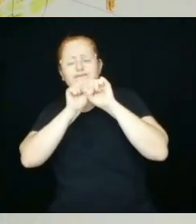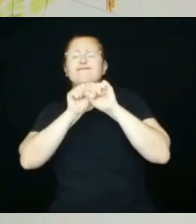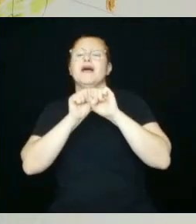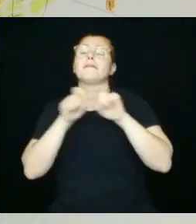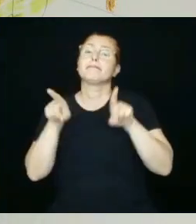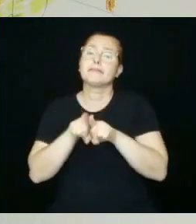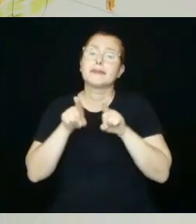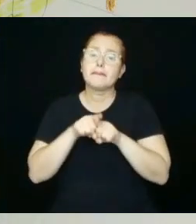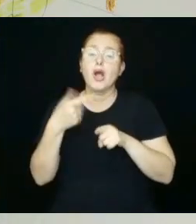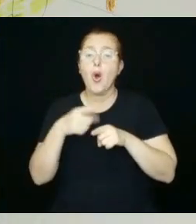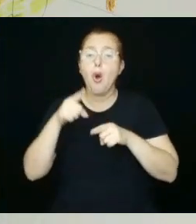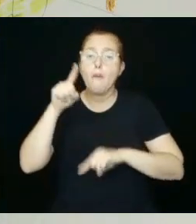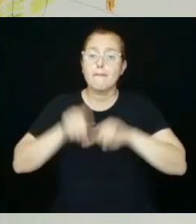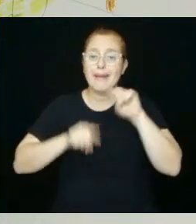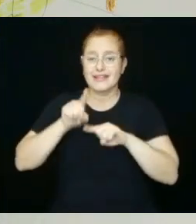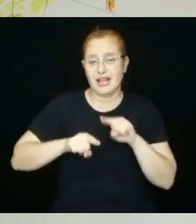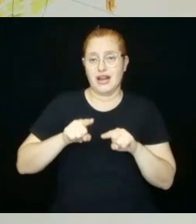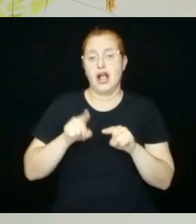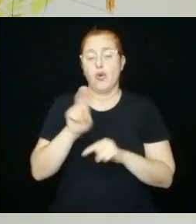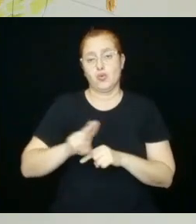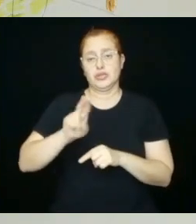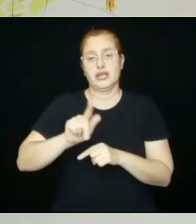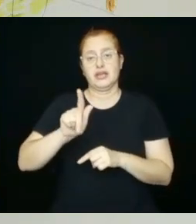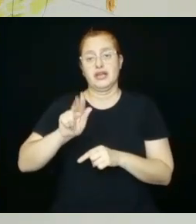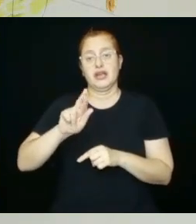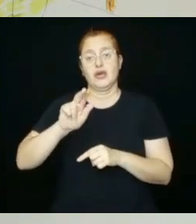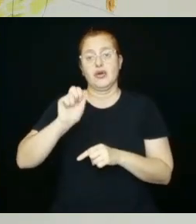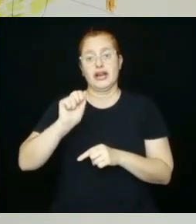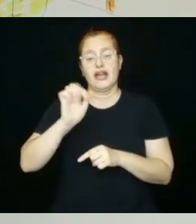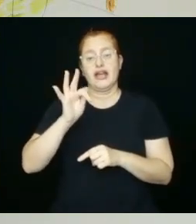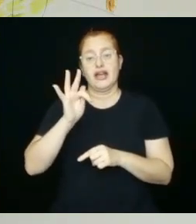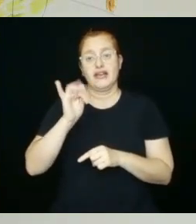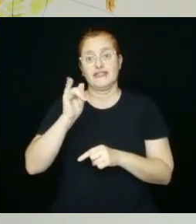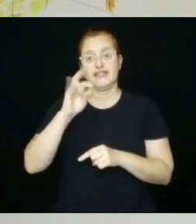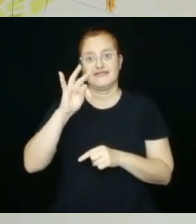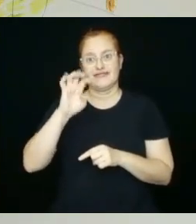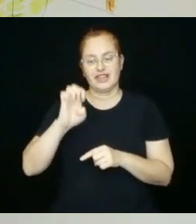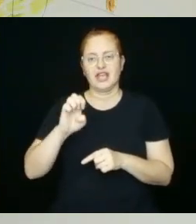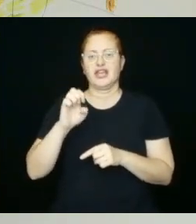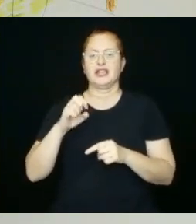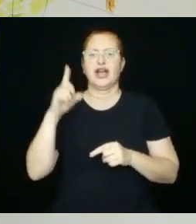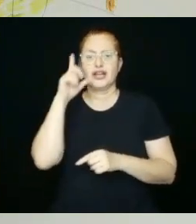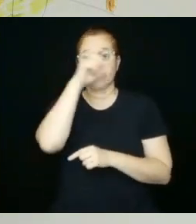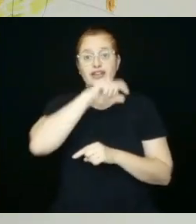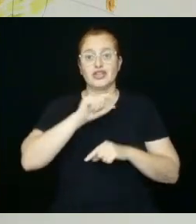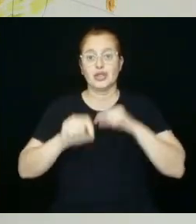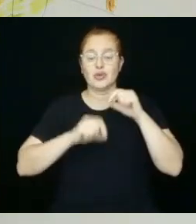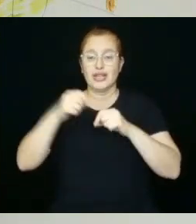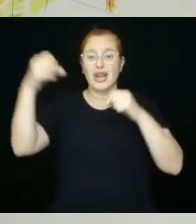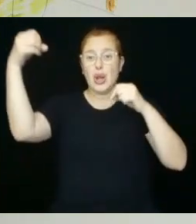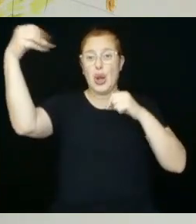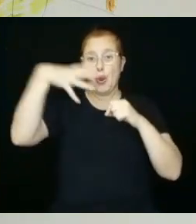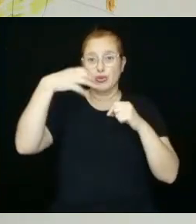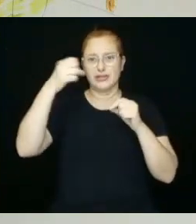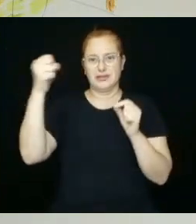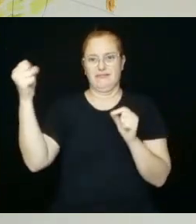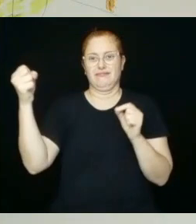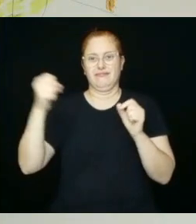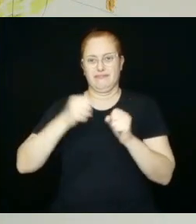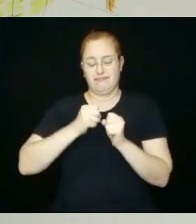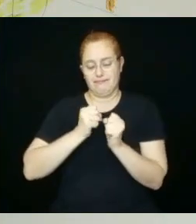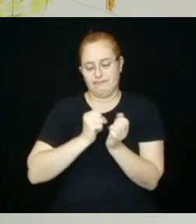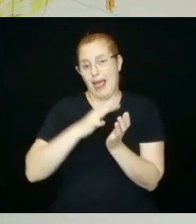E qual é outro material? O grafite. A única coisa que eu tive que lidar mesmo, as dificuldades, era a questão da iluminação e reflexo,